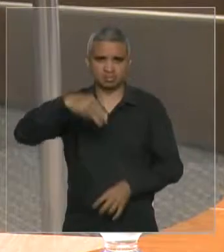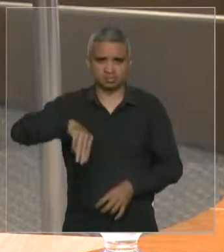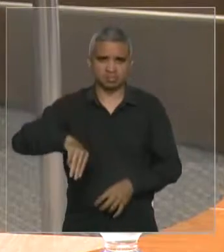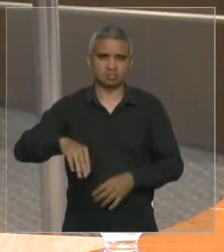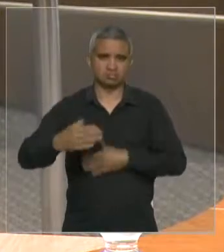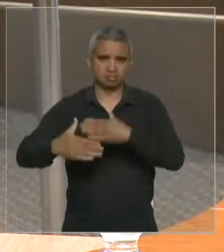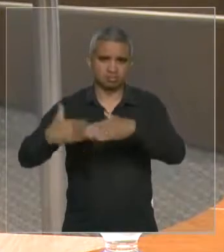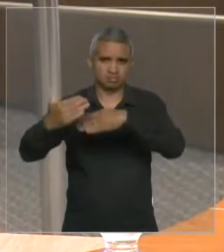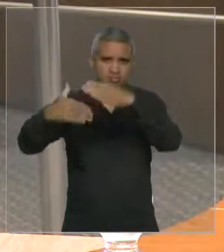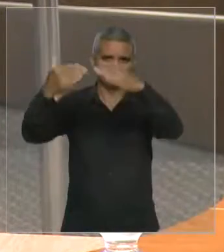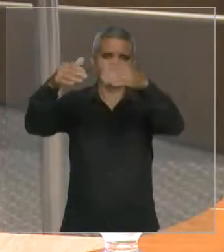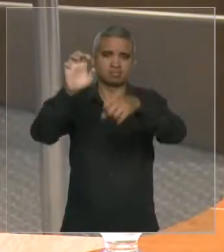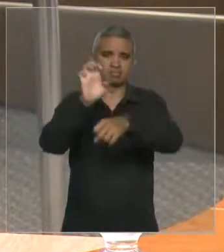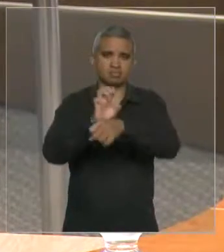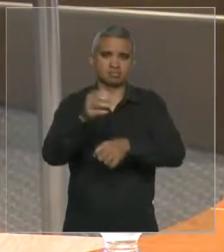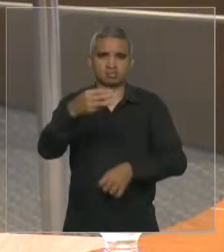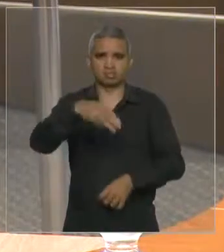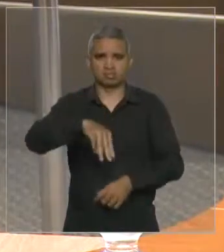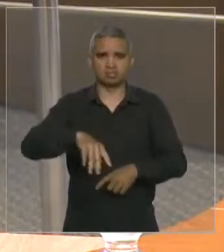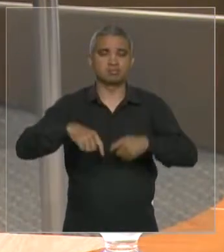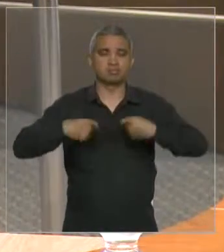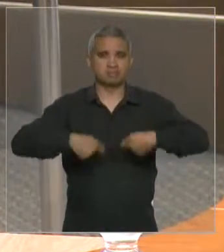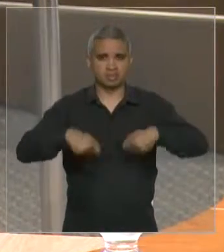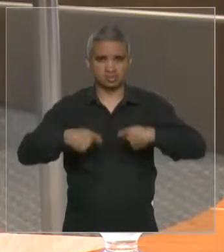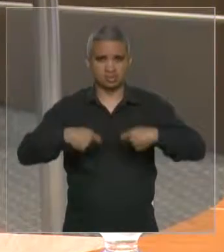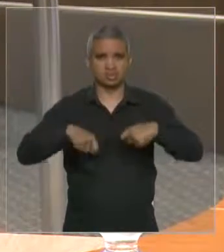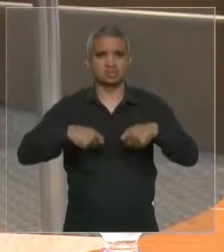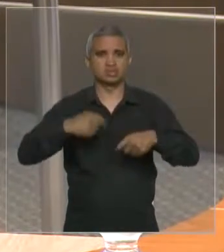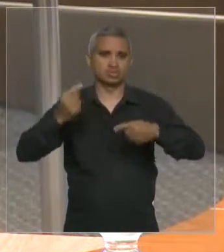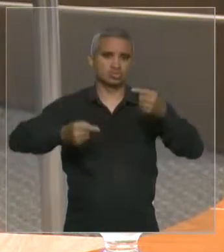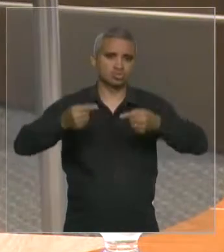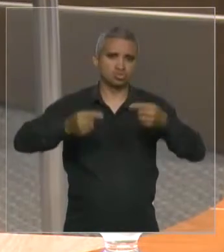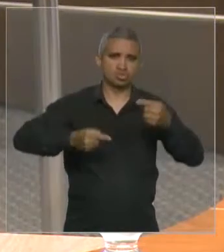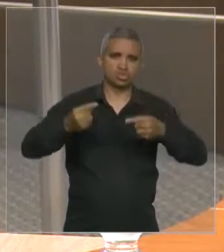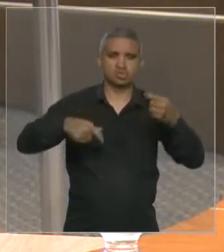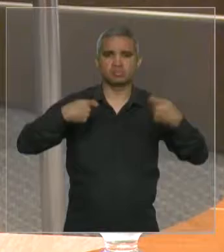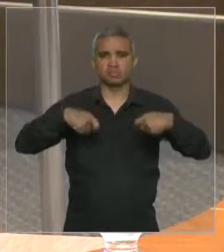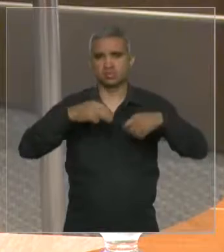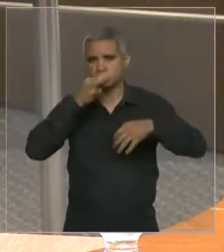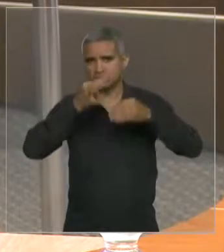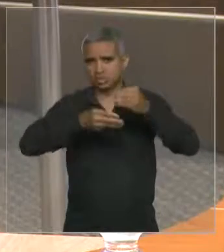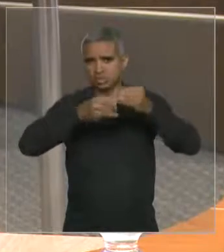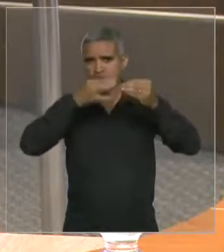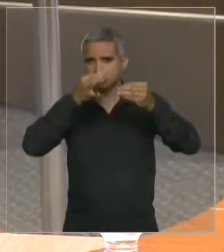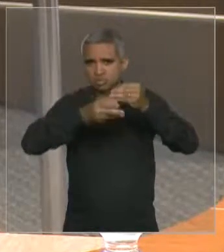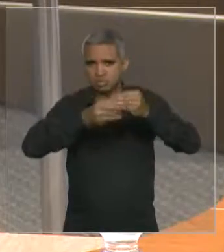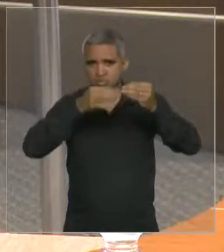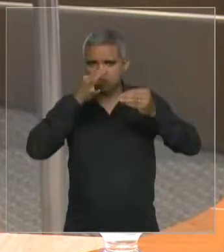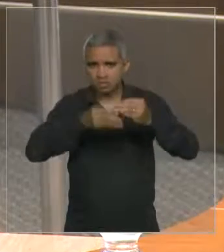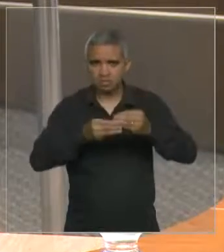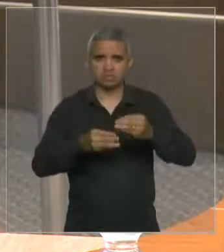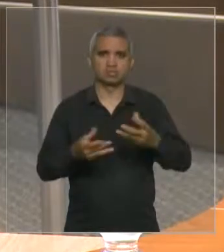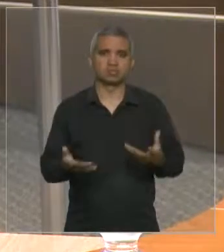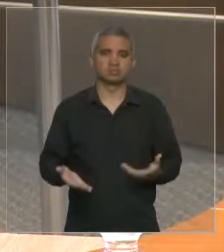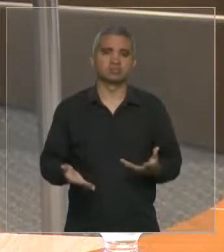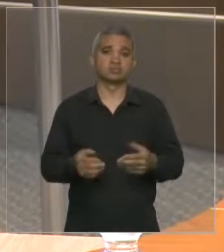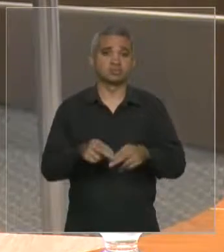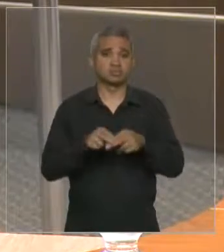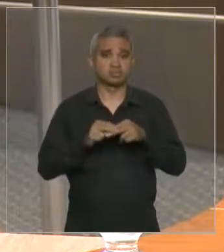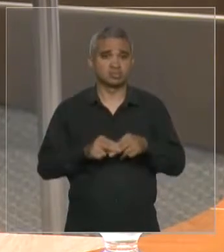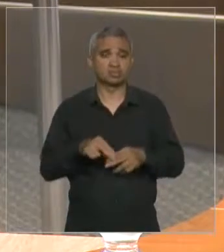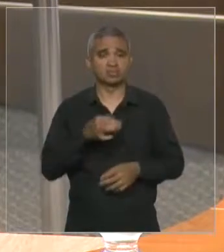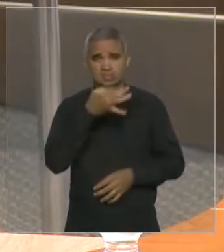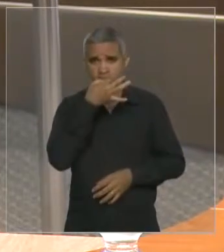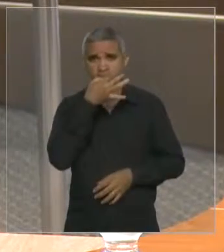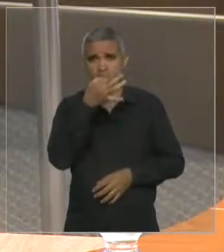no Estado do Maranhão, que precisam ser debatidas com a sociedade. Então, destaco isto que tem sido